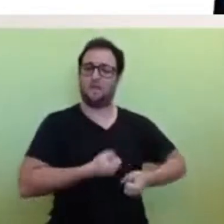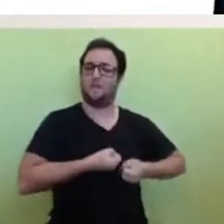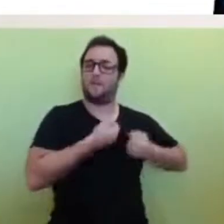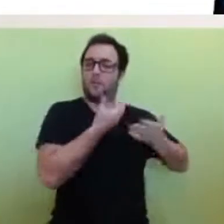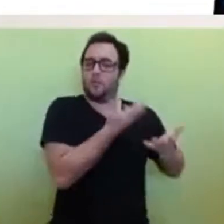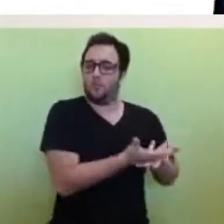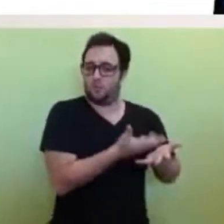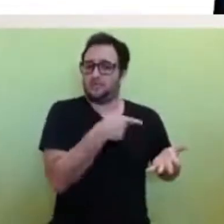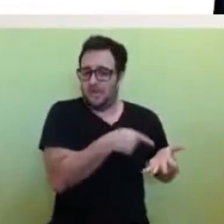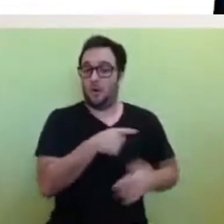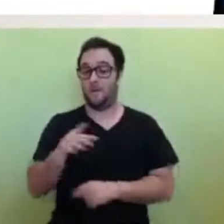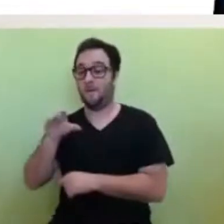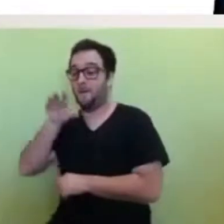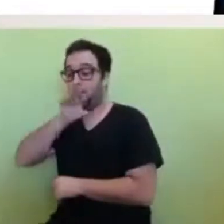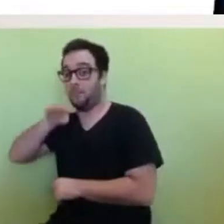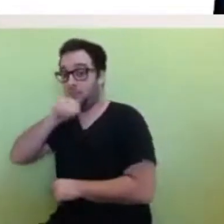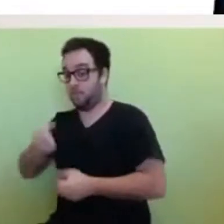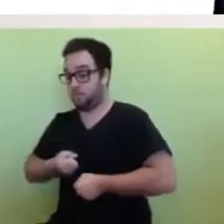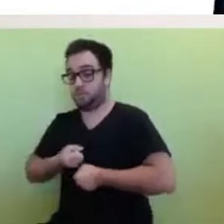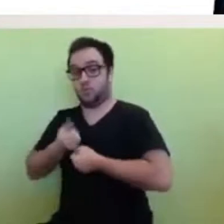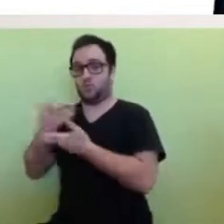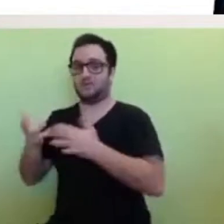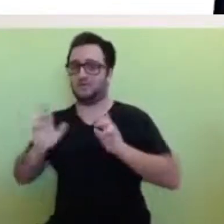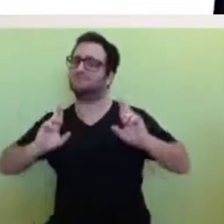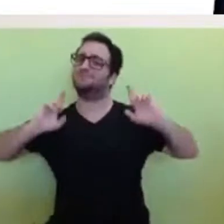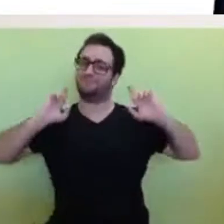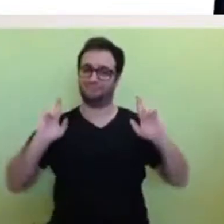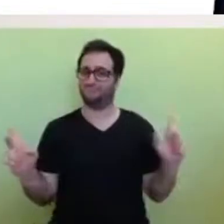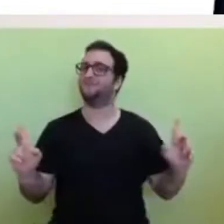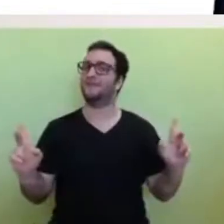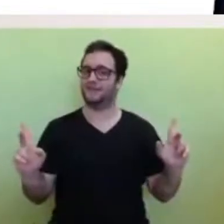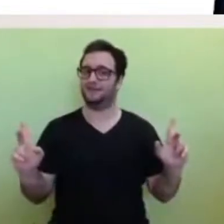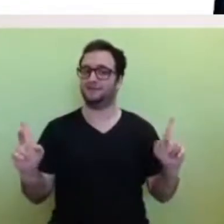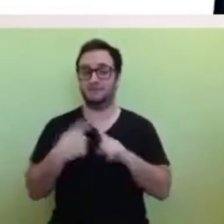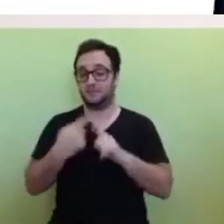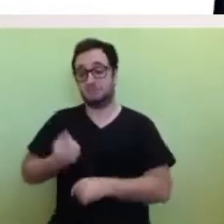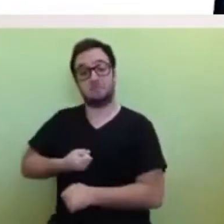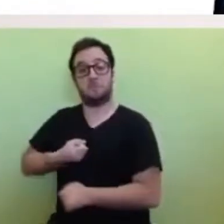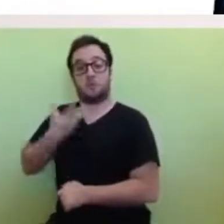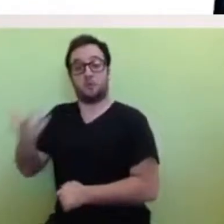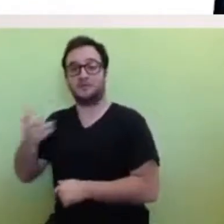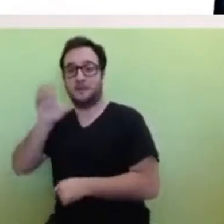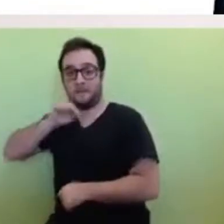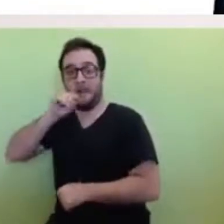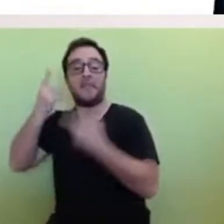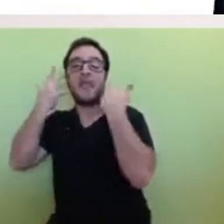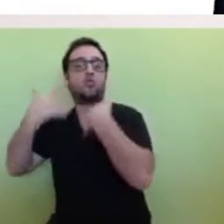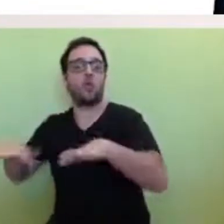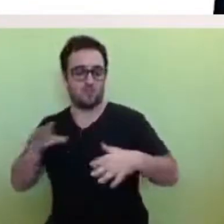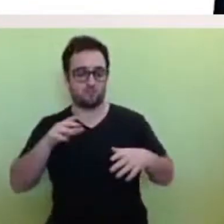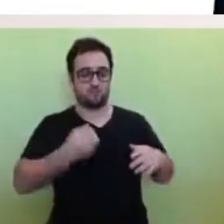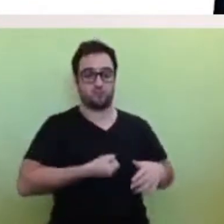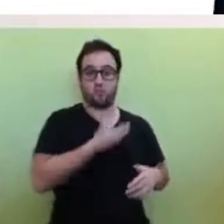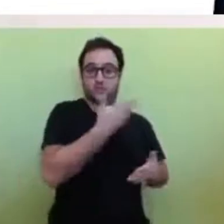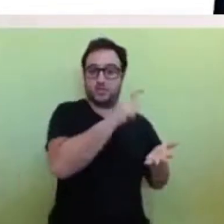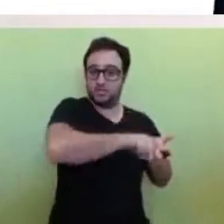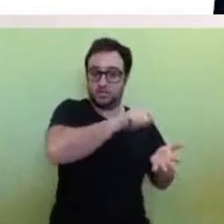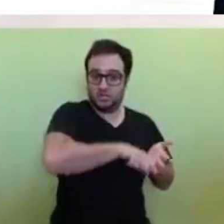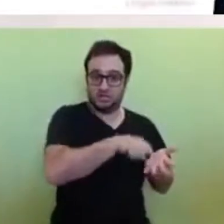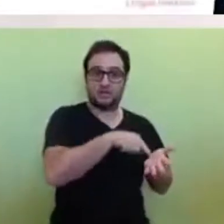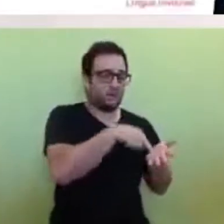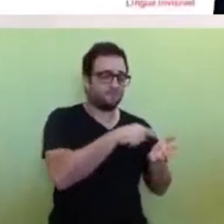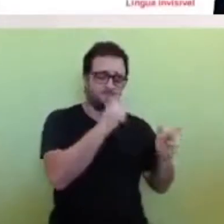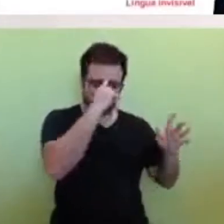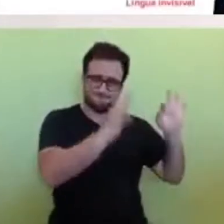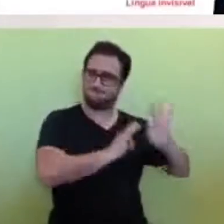você escreve são formas diferentes. E isso acontece também, como nós vamos